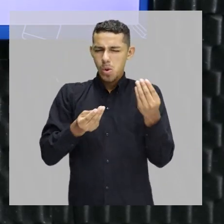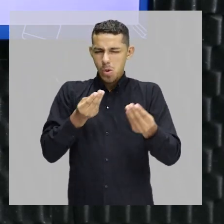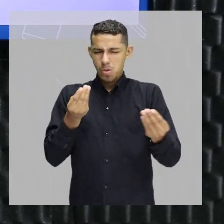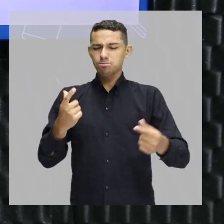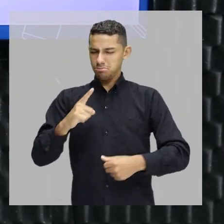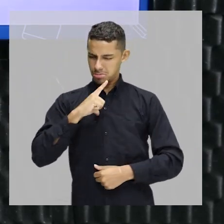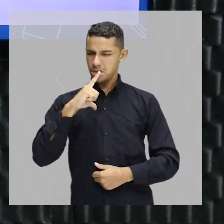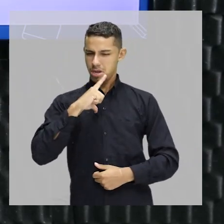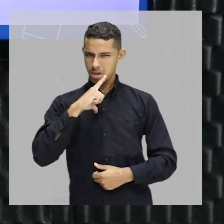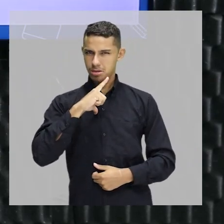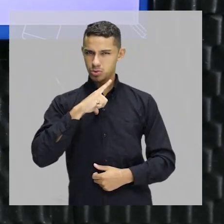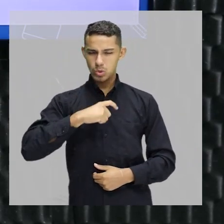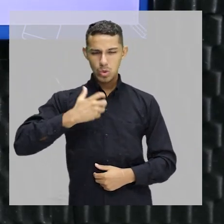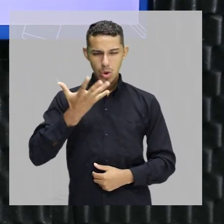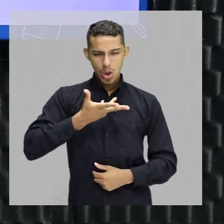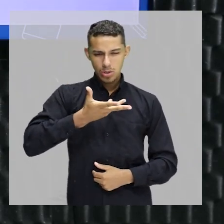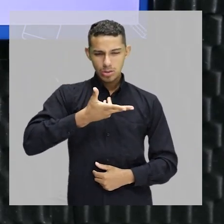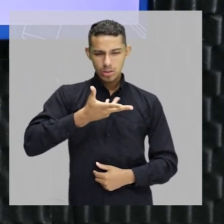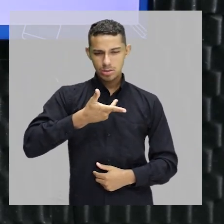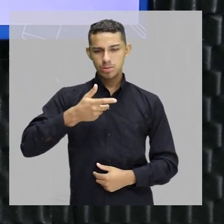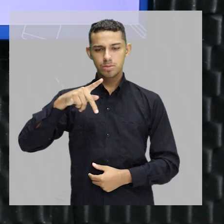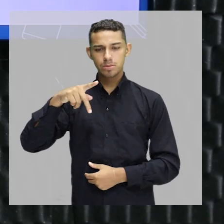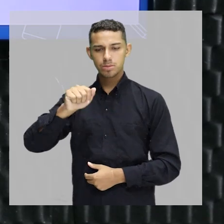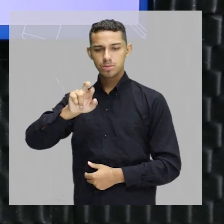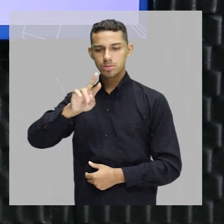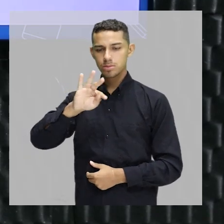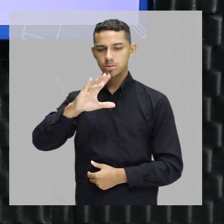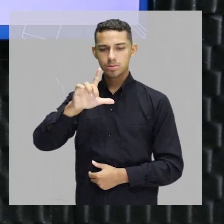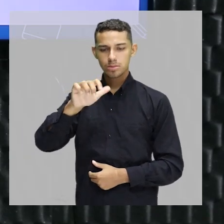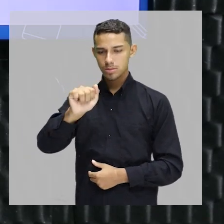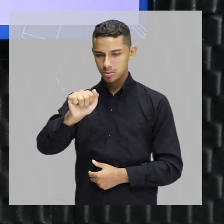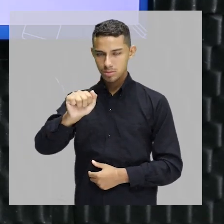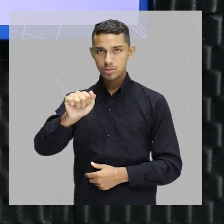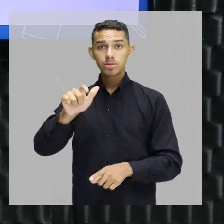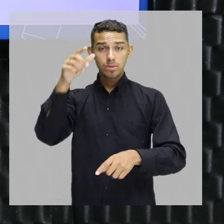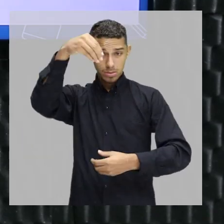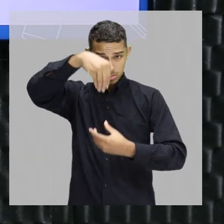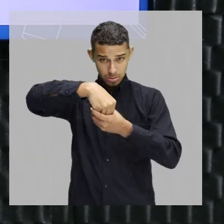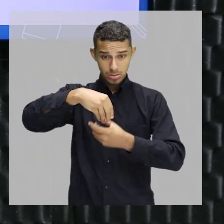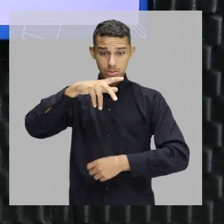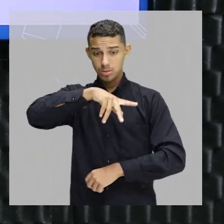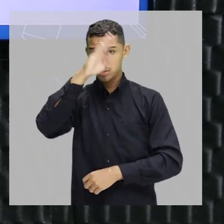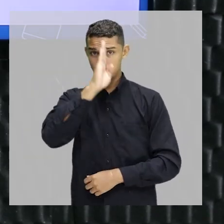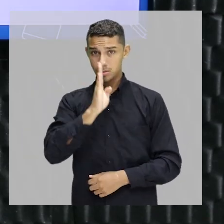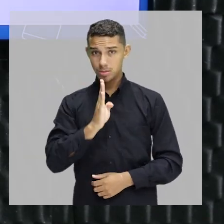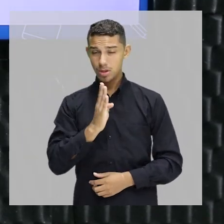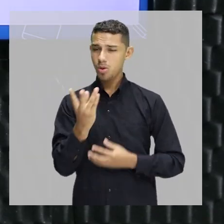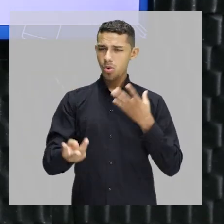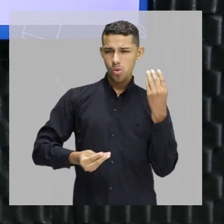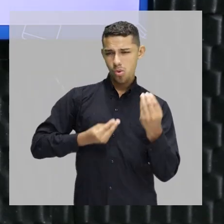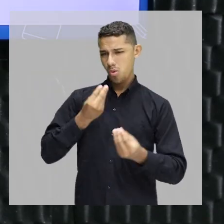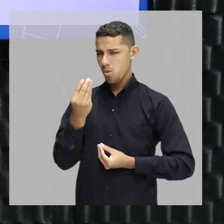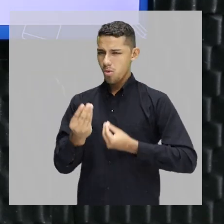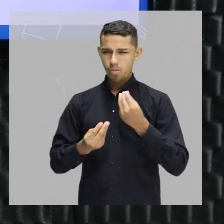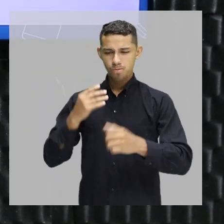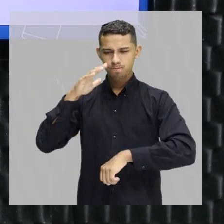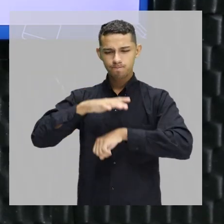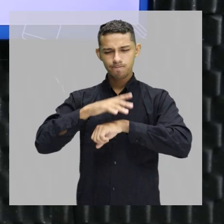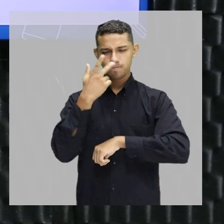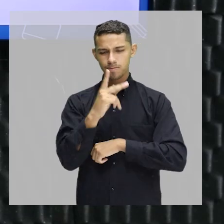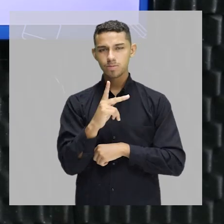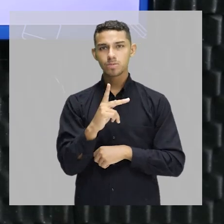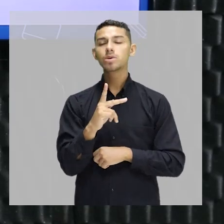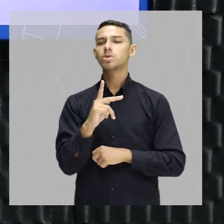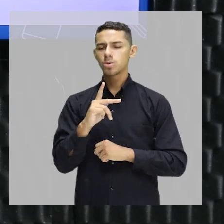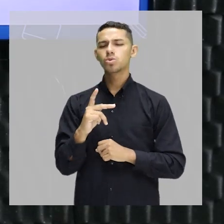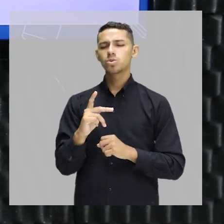Brasil e no mundo, né? E vamos fazer uma projeção para o futuro, né? Saber, né, de que forma em que esses aceleradores de partículas eles